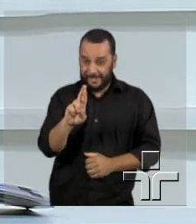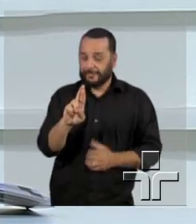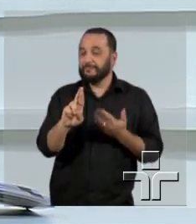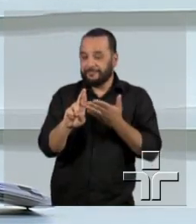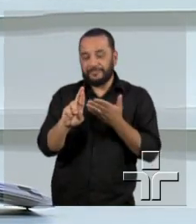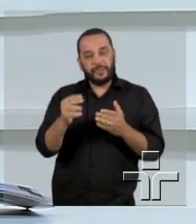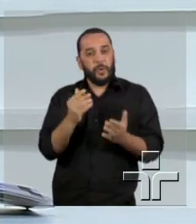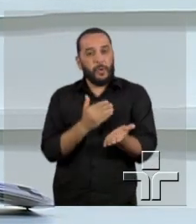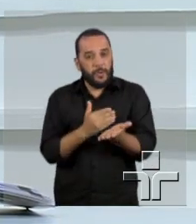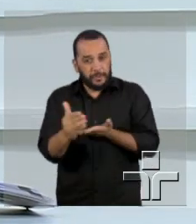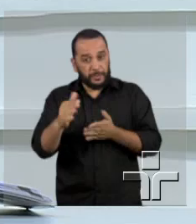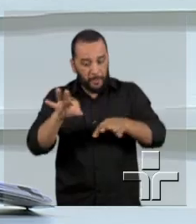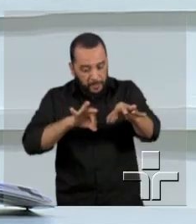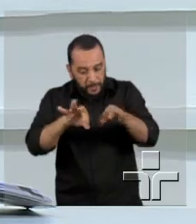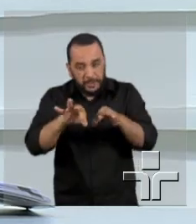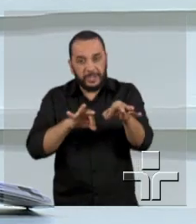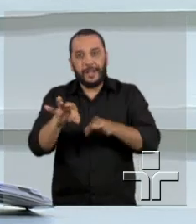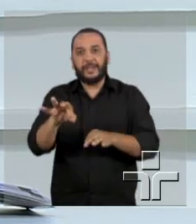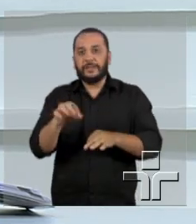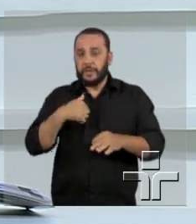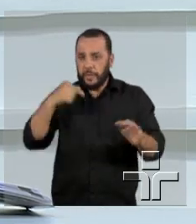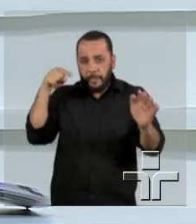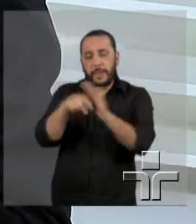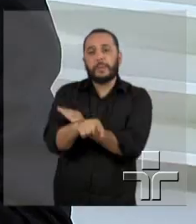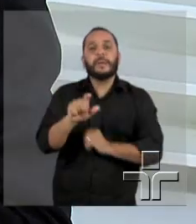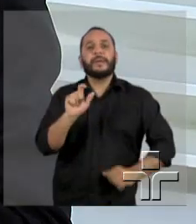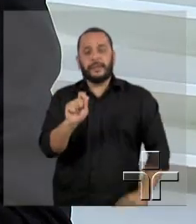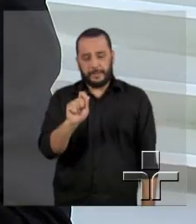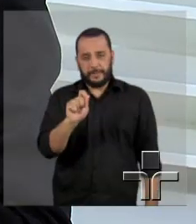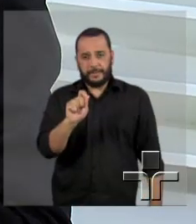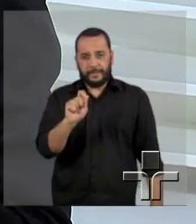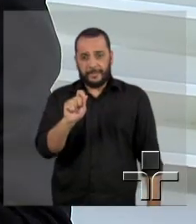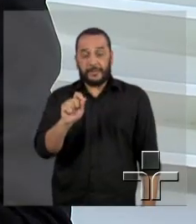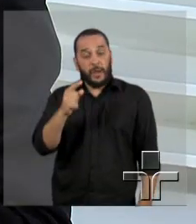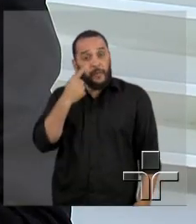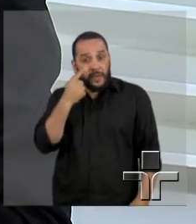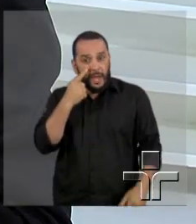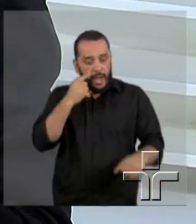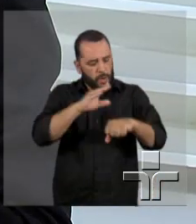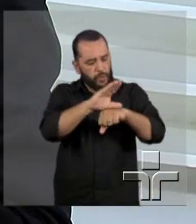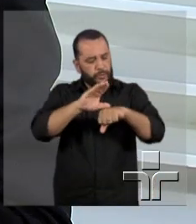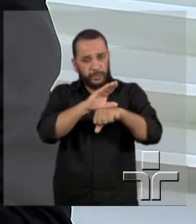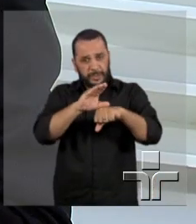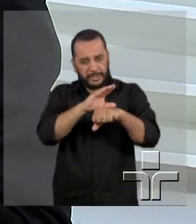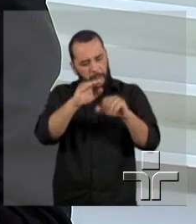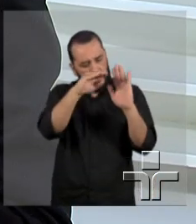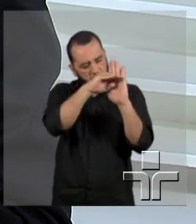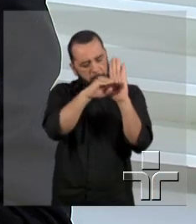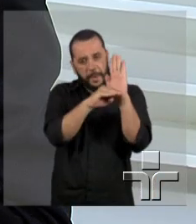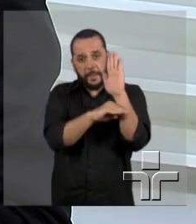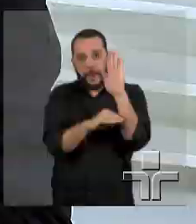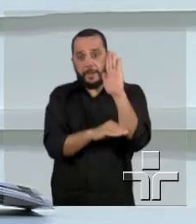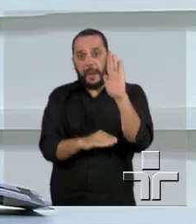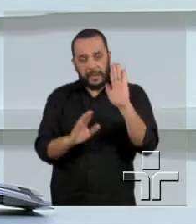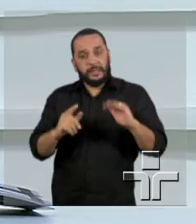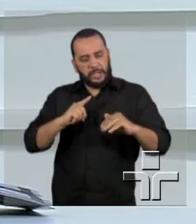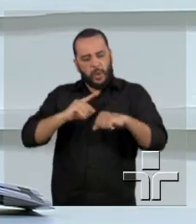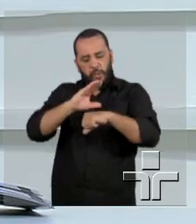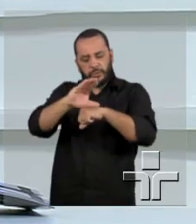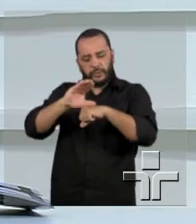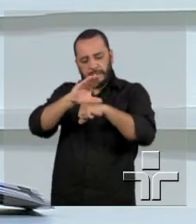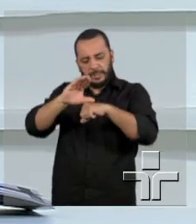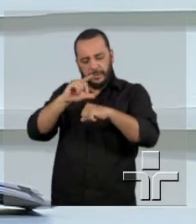esse projeto que está aí, eu perguntei para ele, mas olha aqui a Constituição, o teto diz